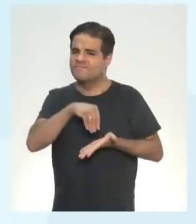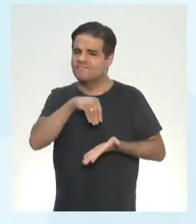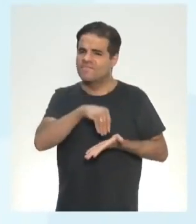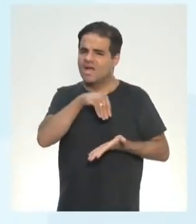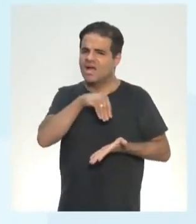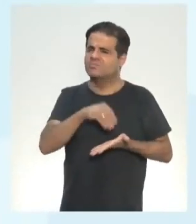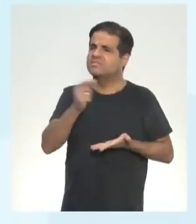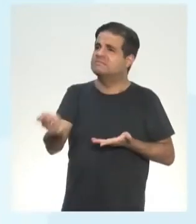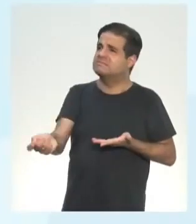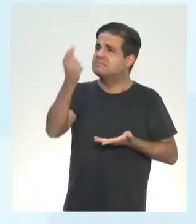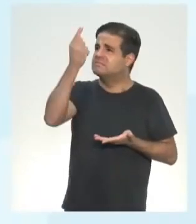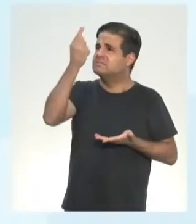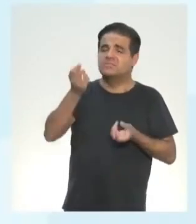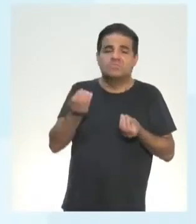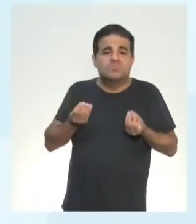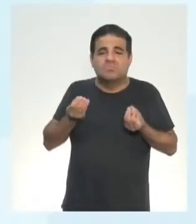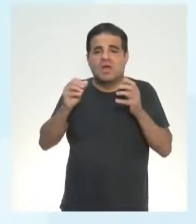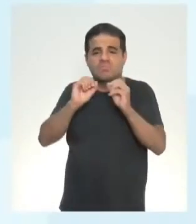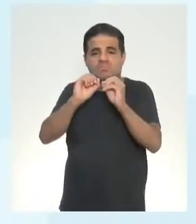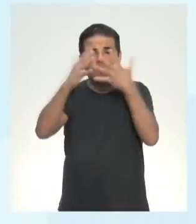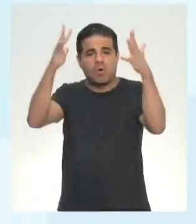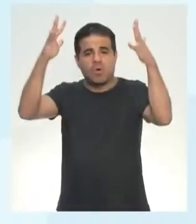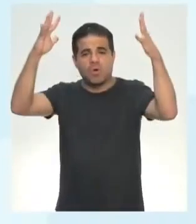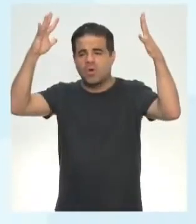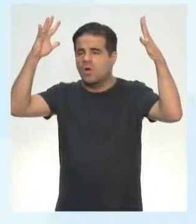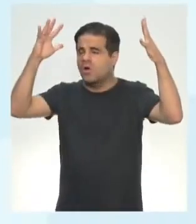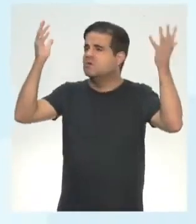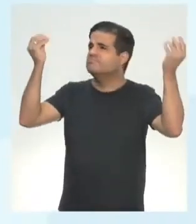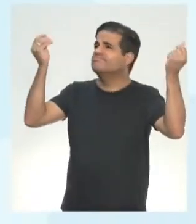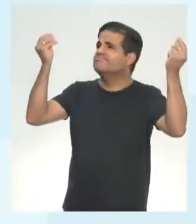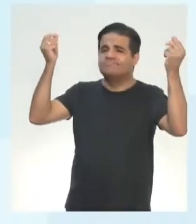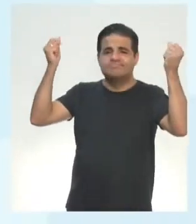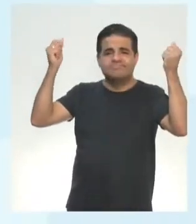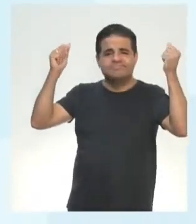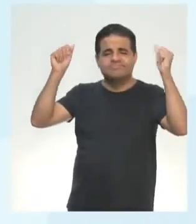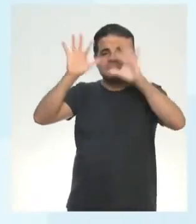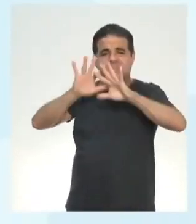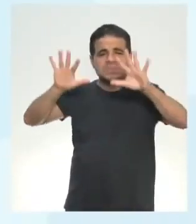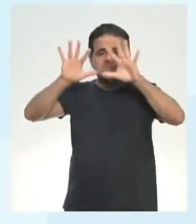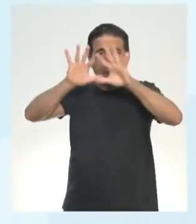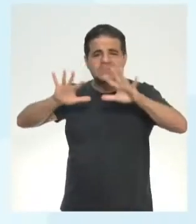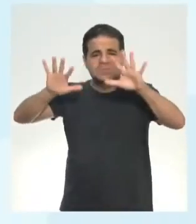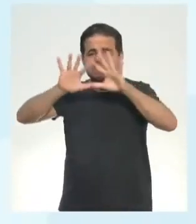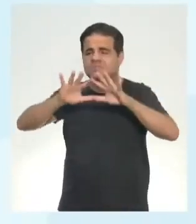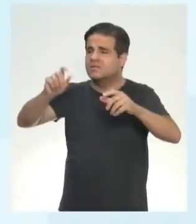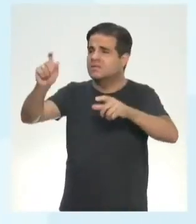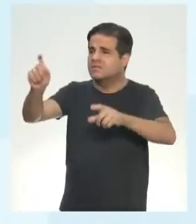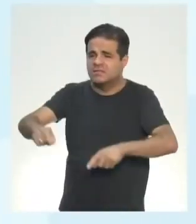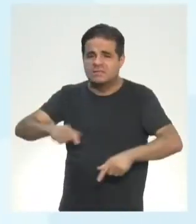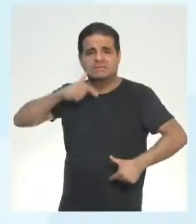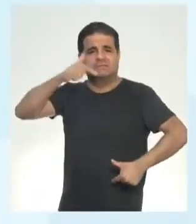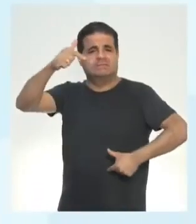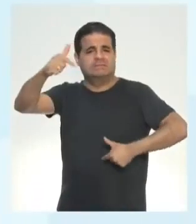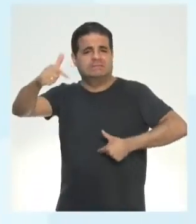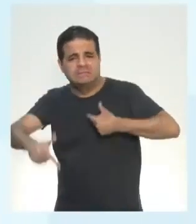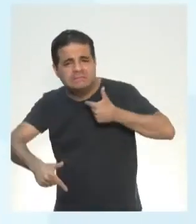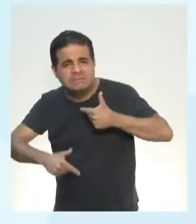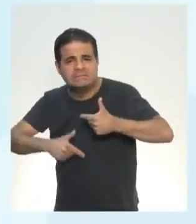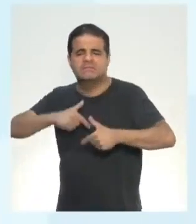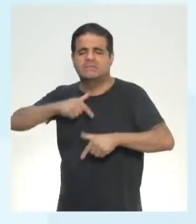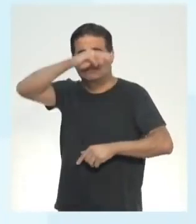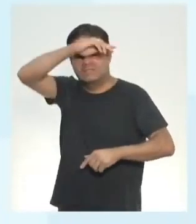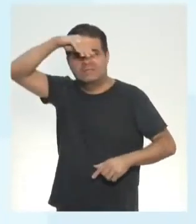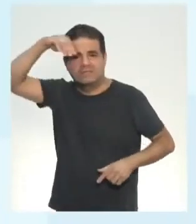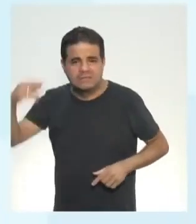bem, sabe, que não dá aquele brilho, sabe, meio fosco, meio à labuta, né, relatando as